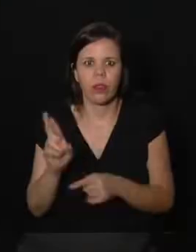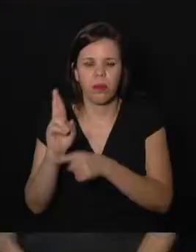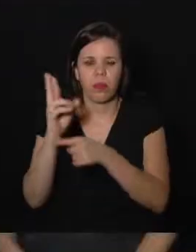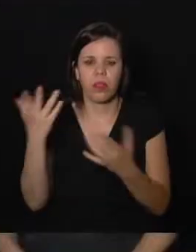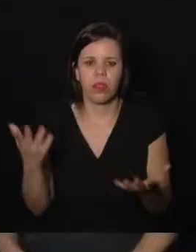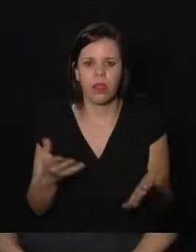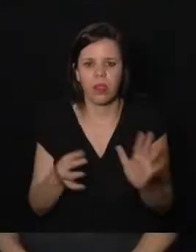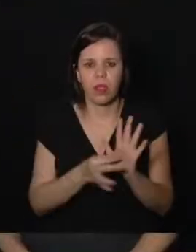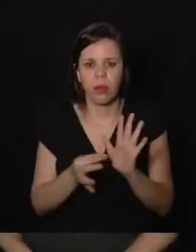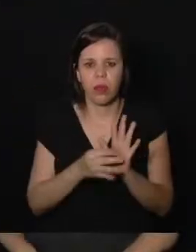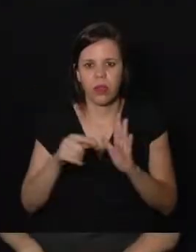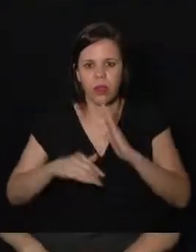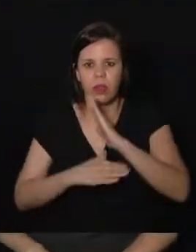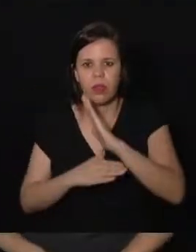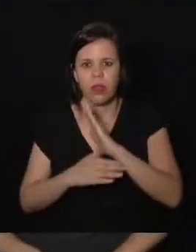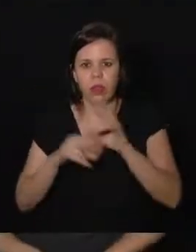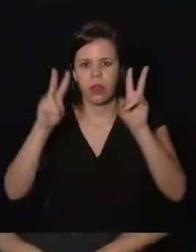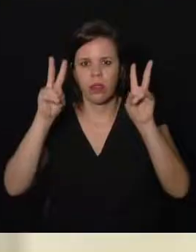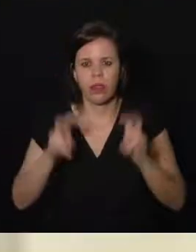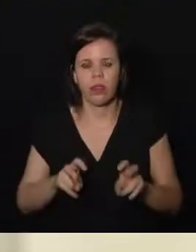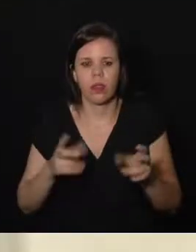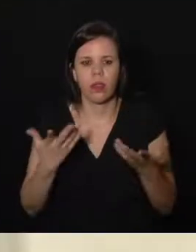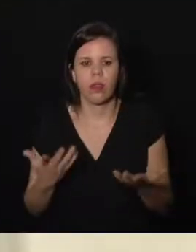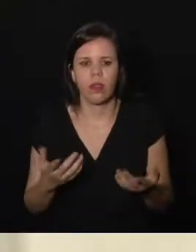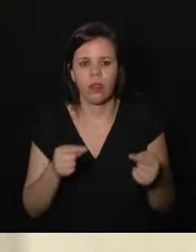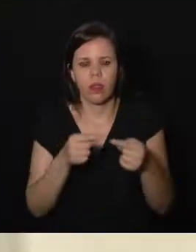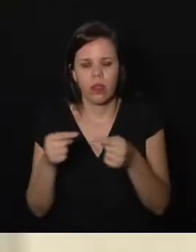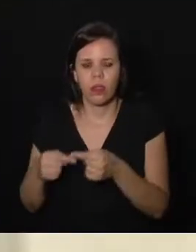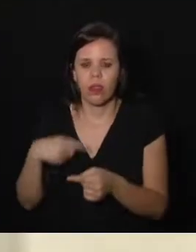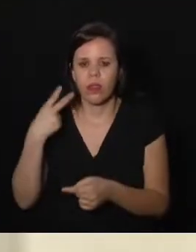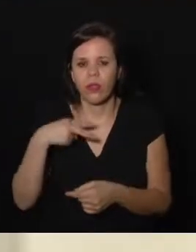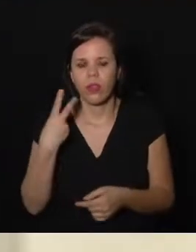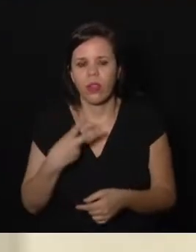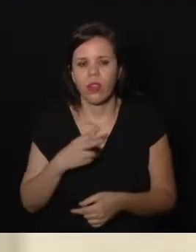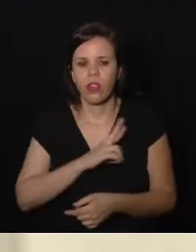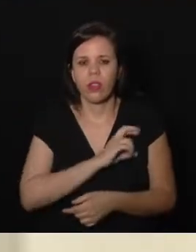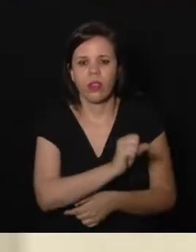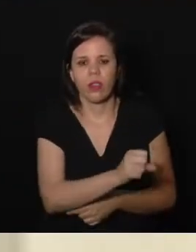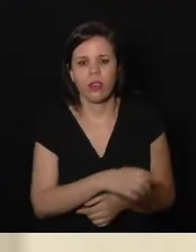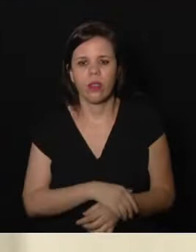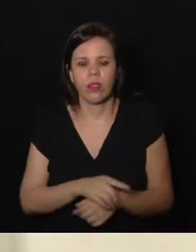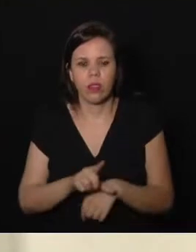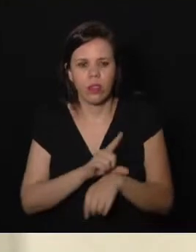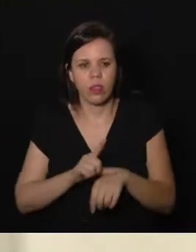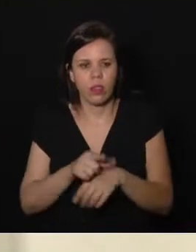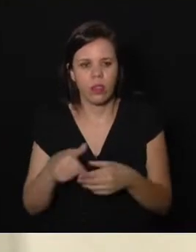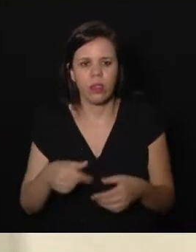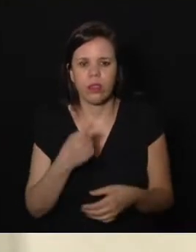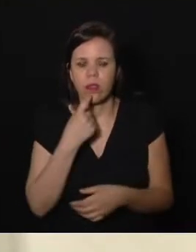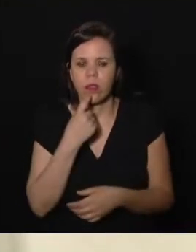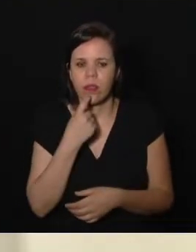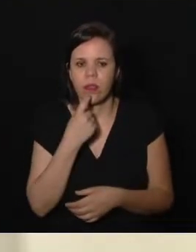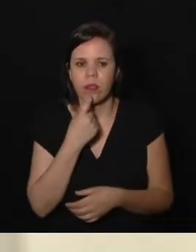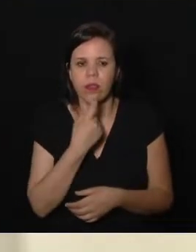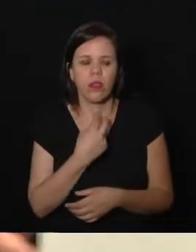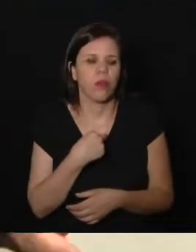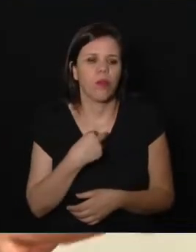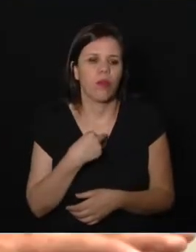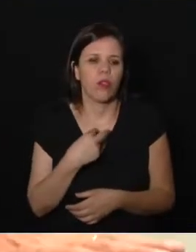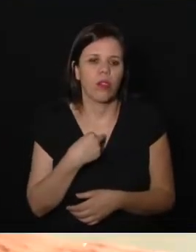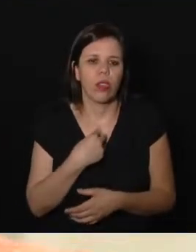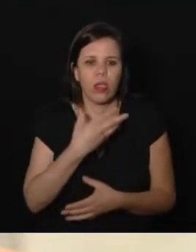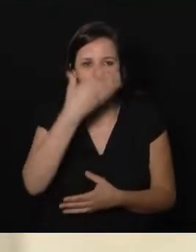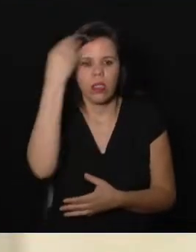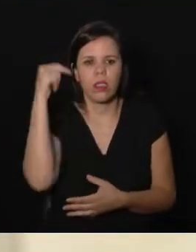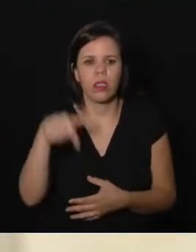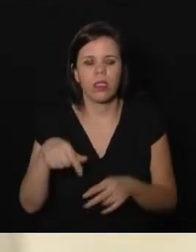a opinião da Câmara sobre o tema. E, de acordo com o vereador Luiz Rossini, o Legislativo campineiro não poderia ficar de fora